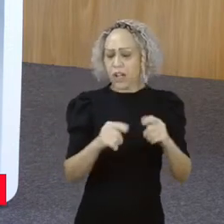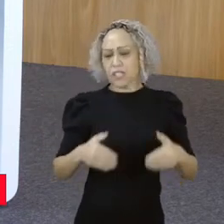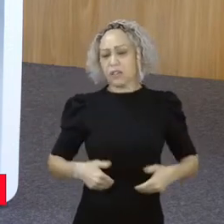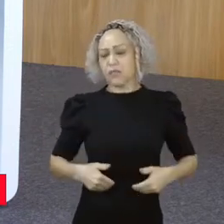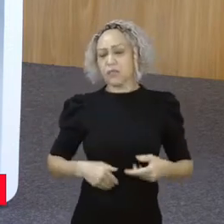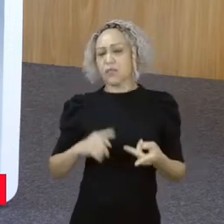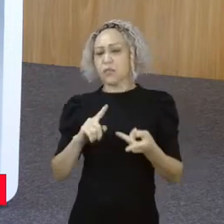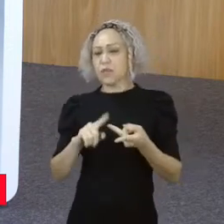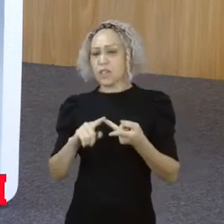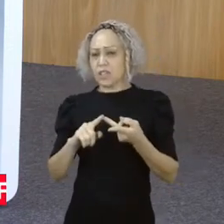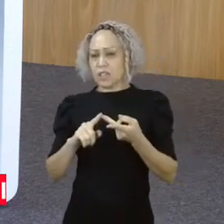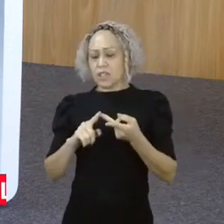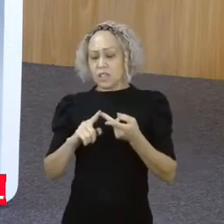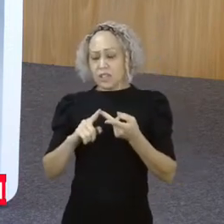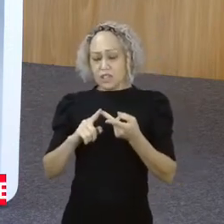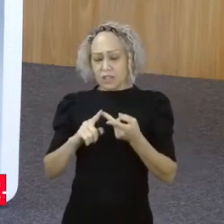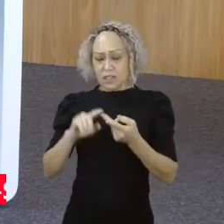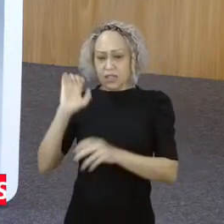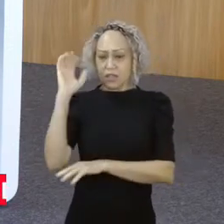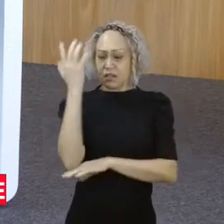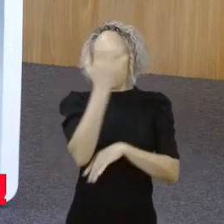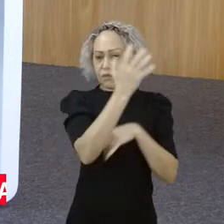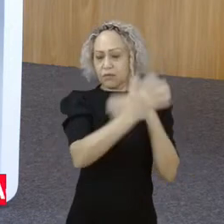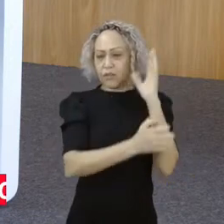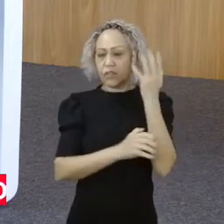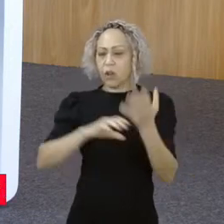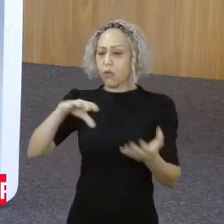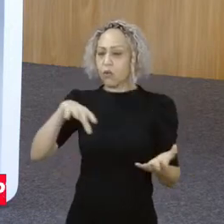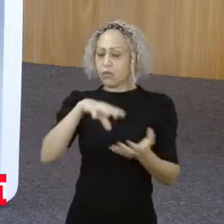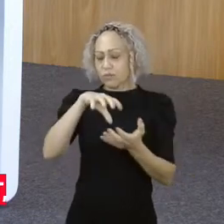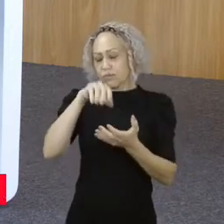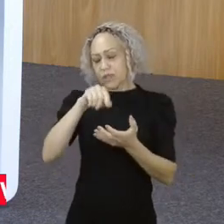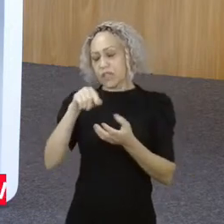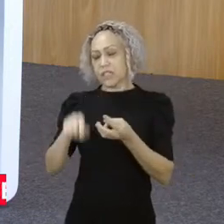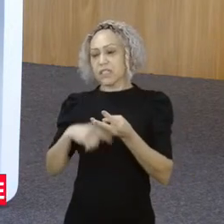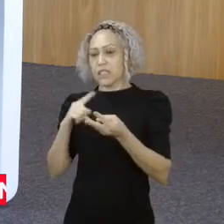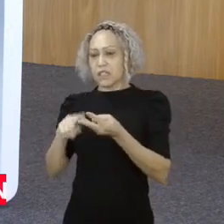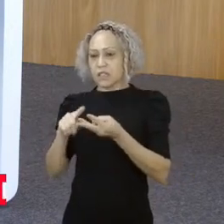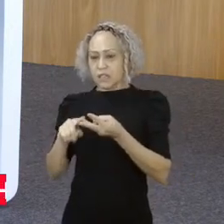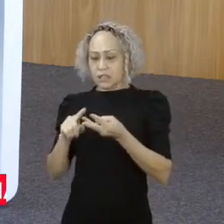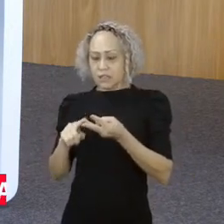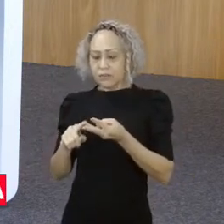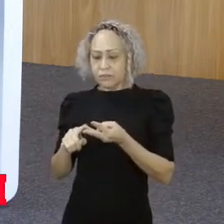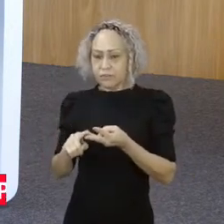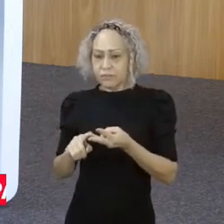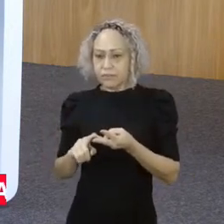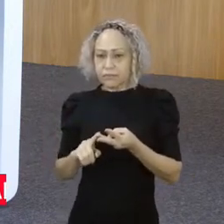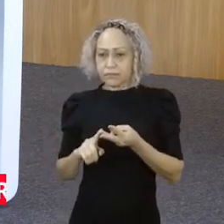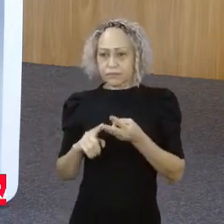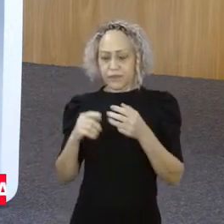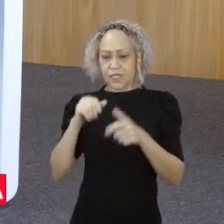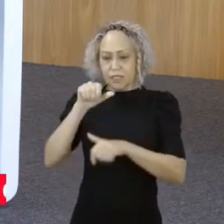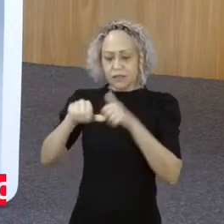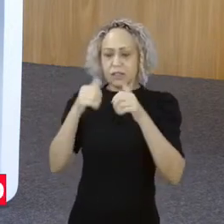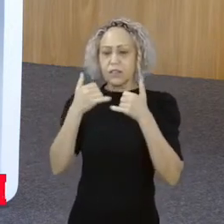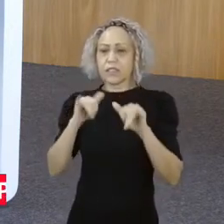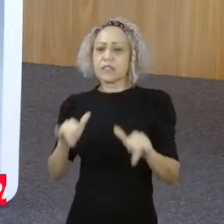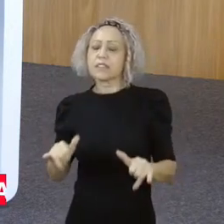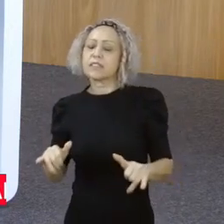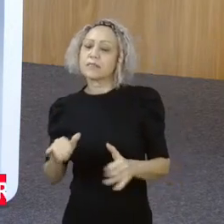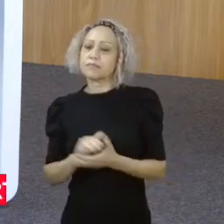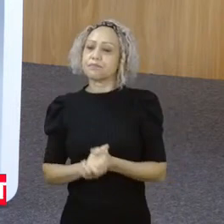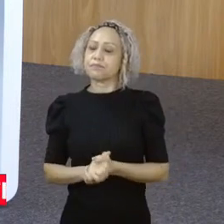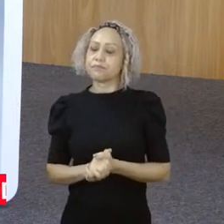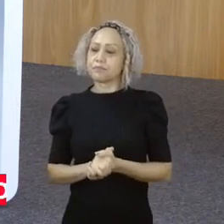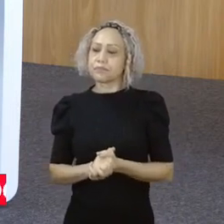desta quinta-feira ele se encontra com o presidente executivo do grupo Hyundai Motor após o